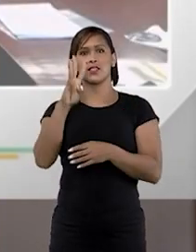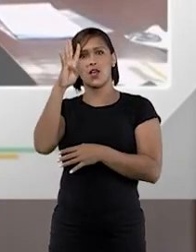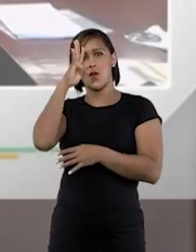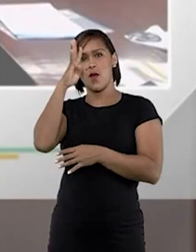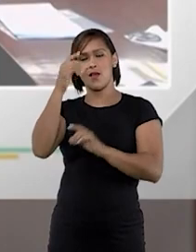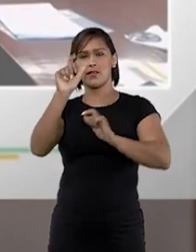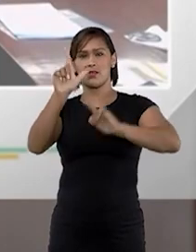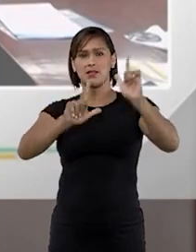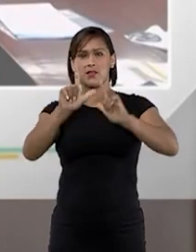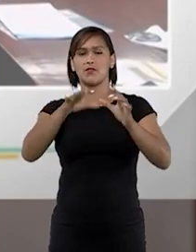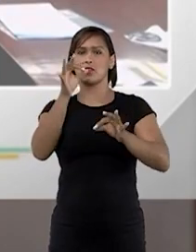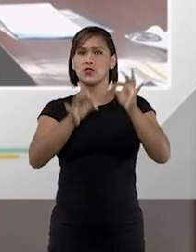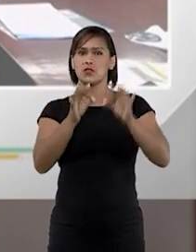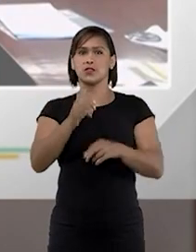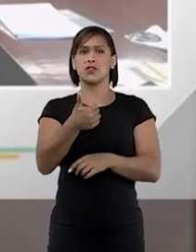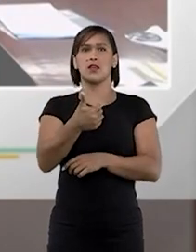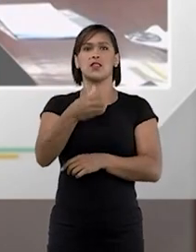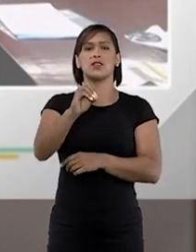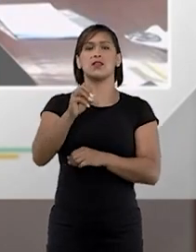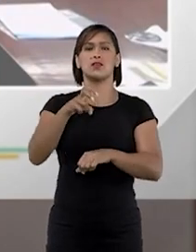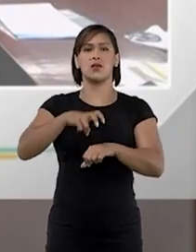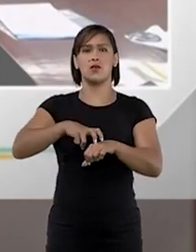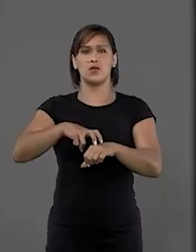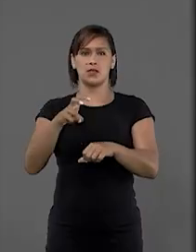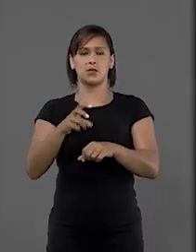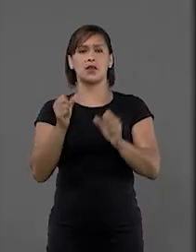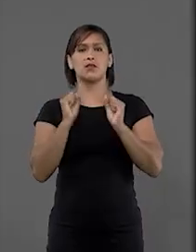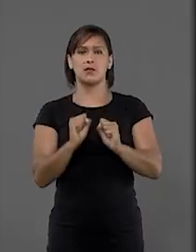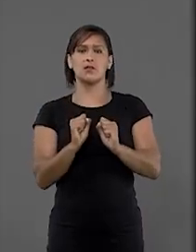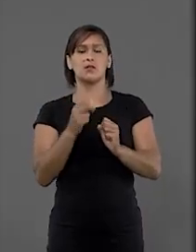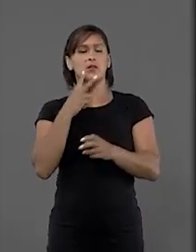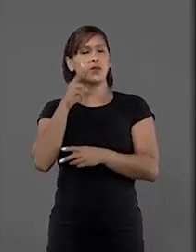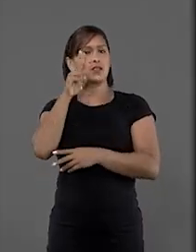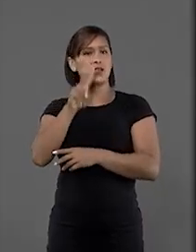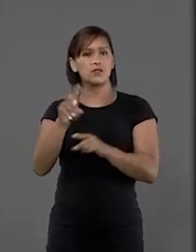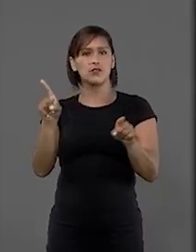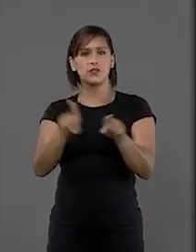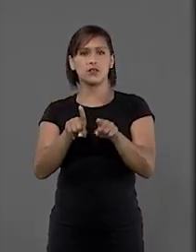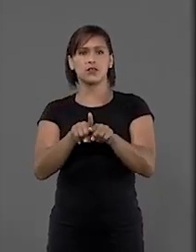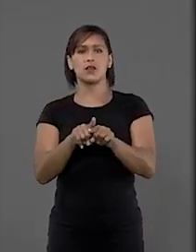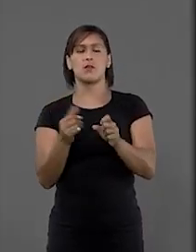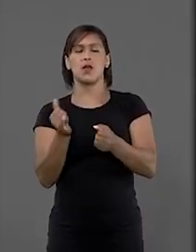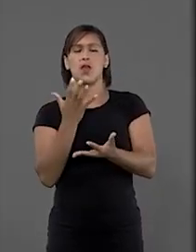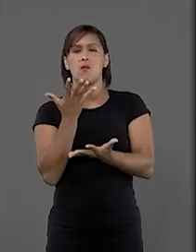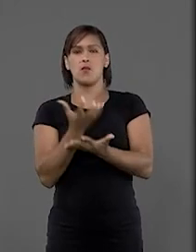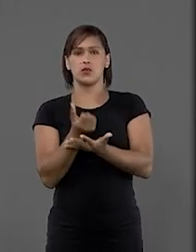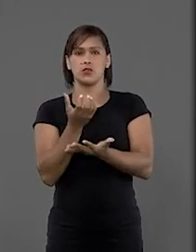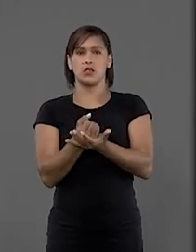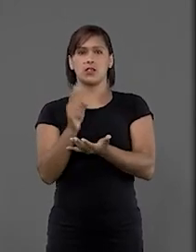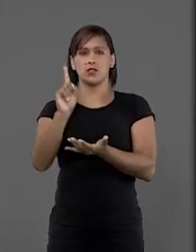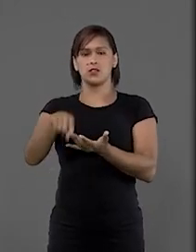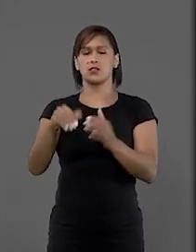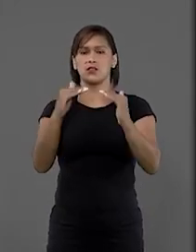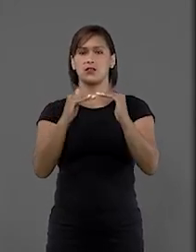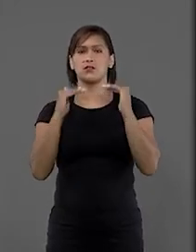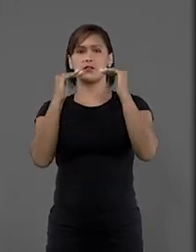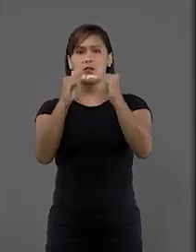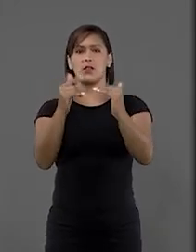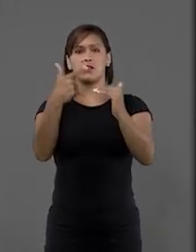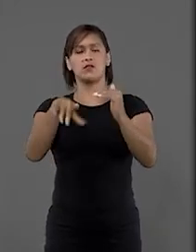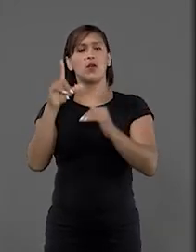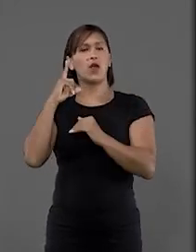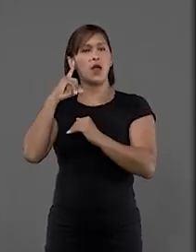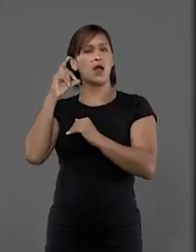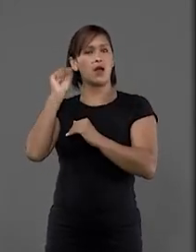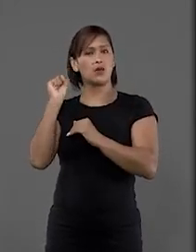ar nesta quarta-feira na TV Justiça as 10 horas da manhã que pode ser conferido também na versão de Podcast nas